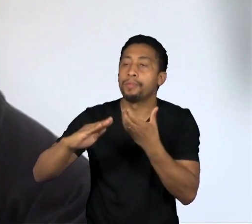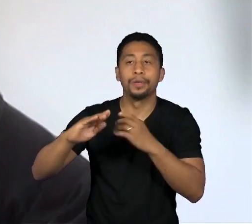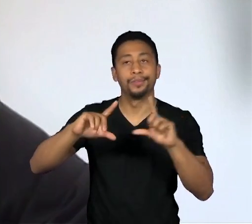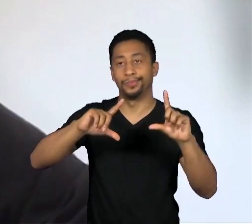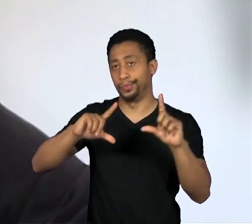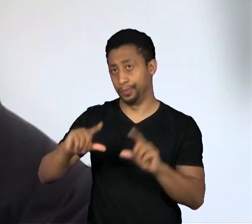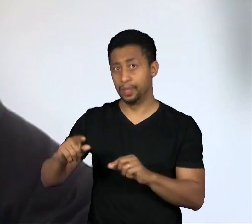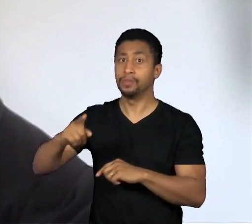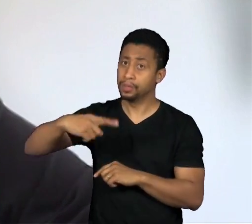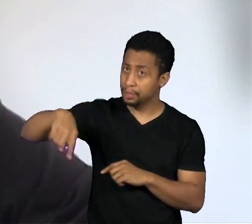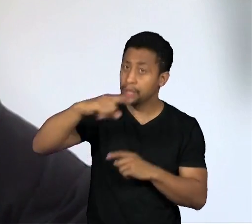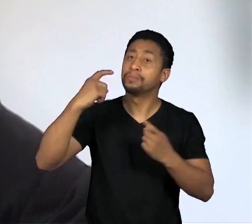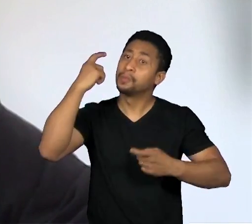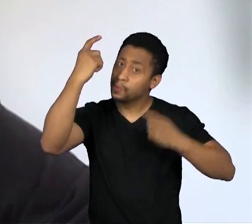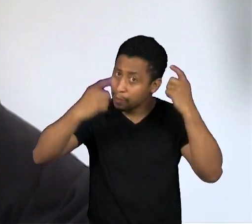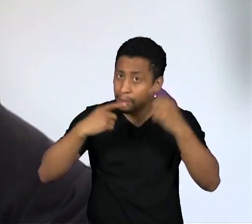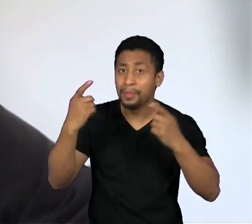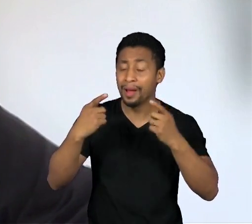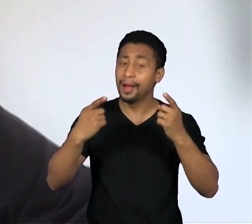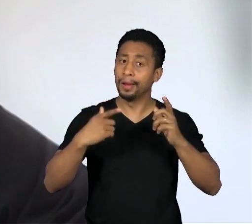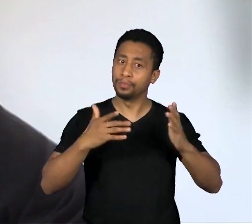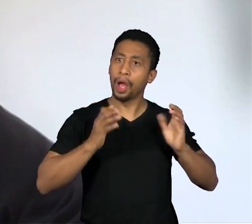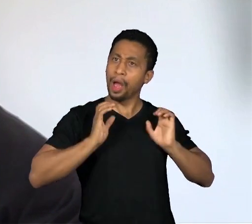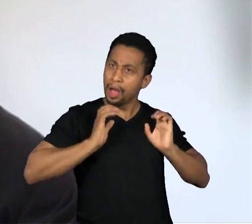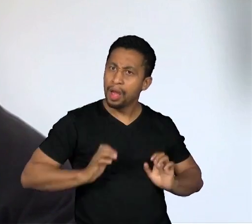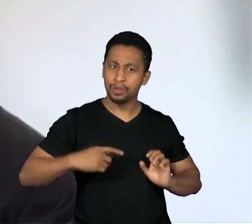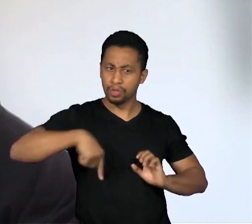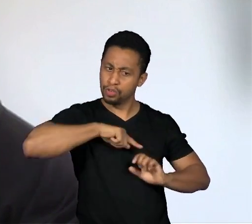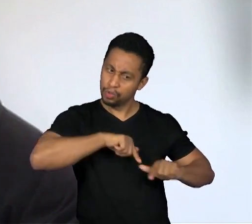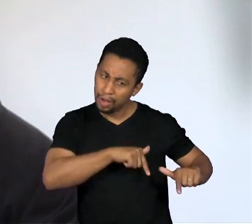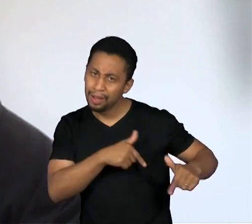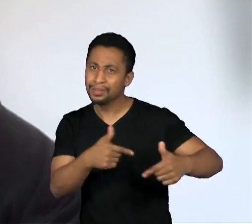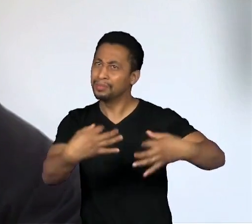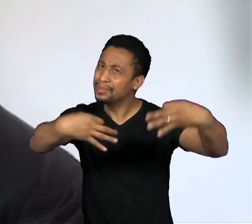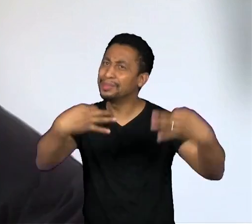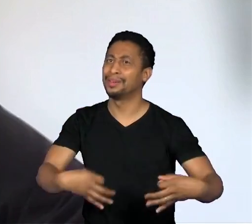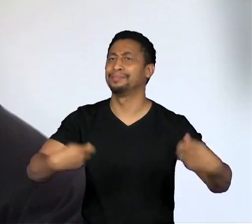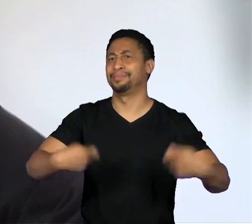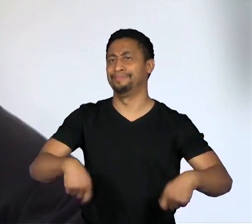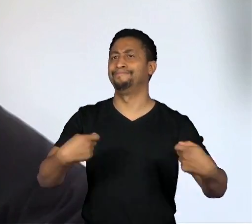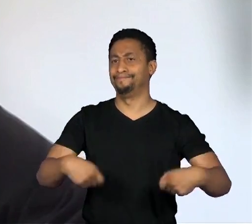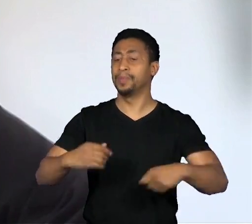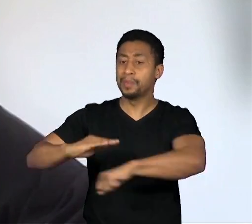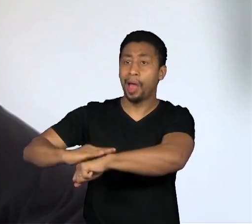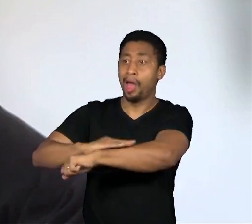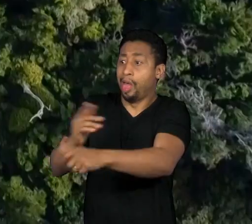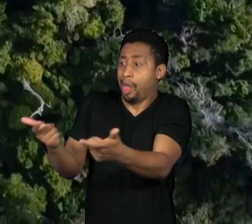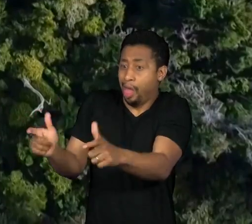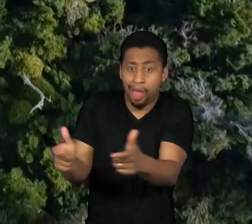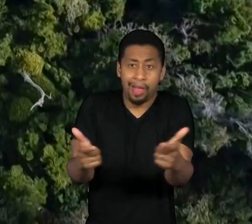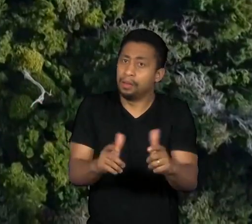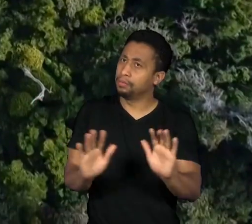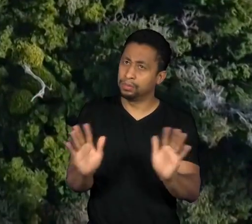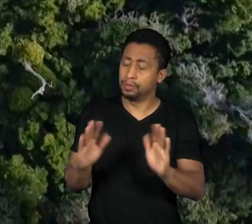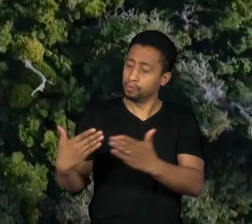que está destruindo, a gente que está levando os bichos à extinção, as espécies, e a gente tem o dever de conservar.